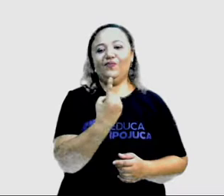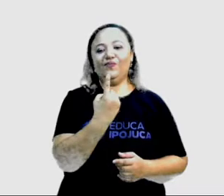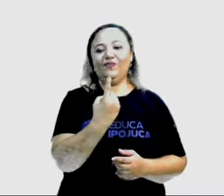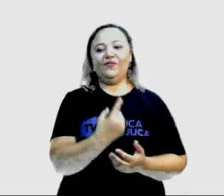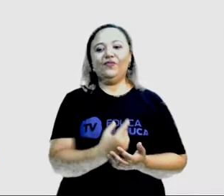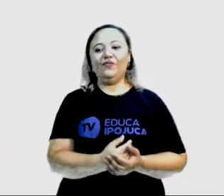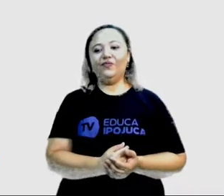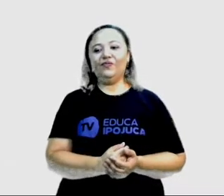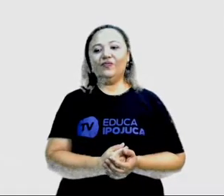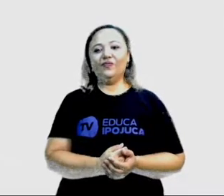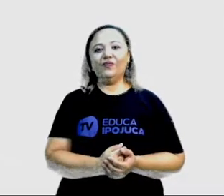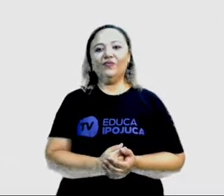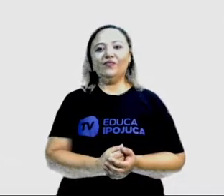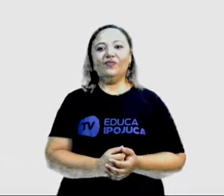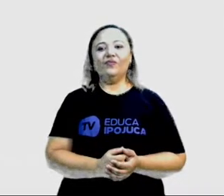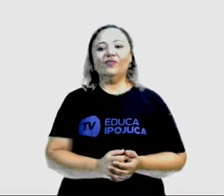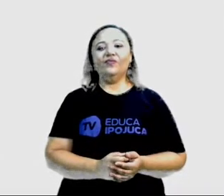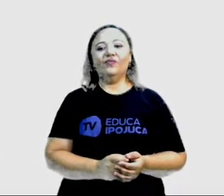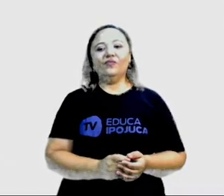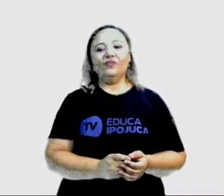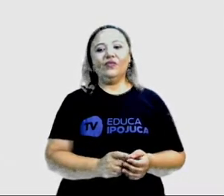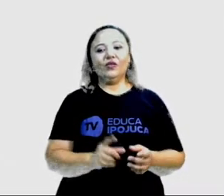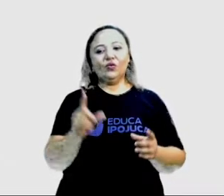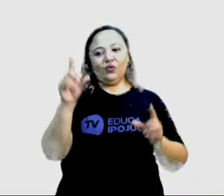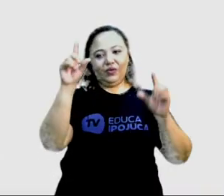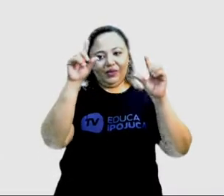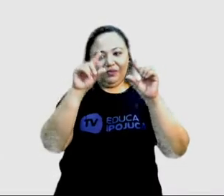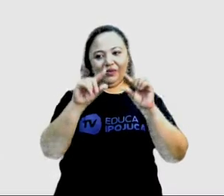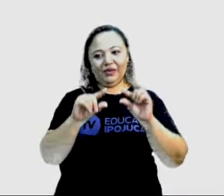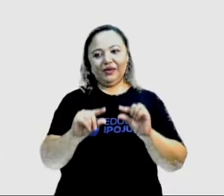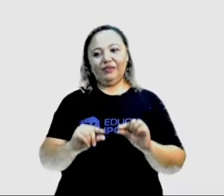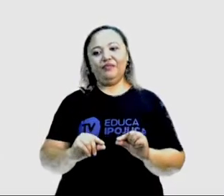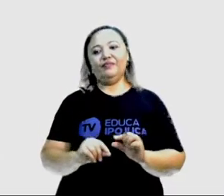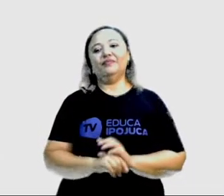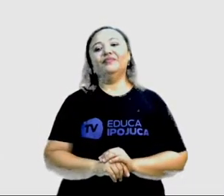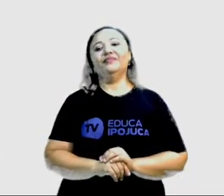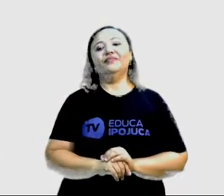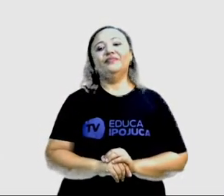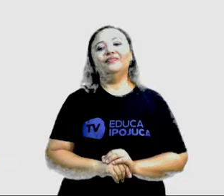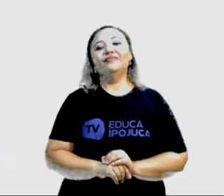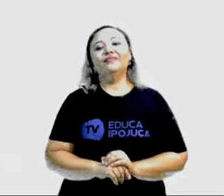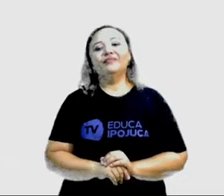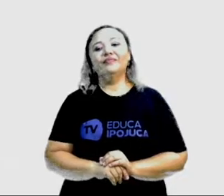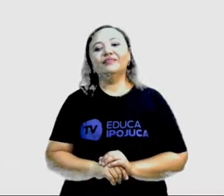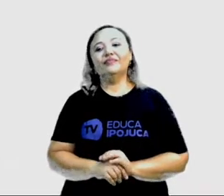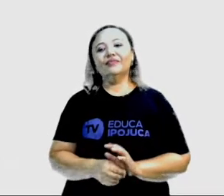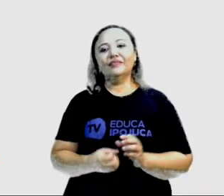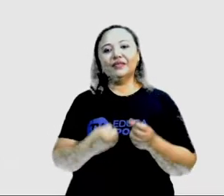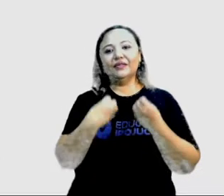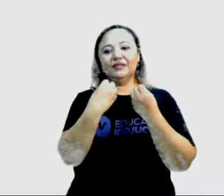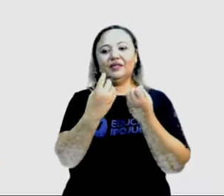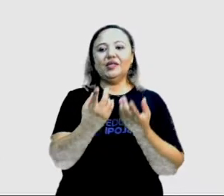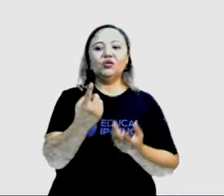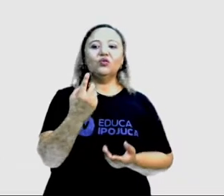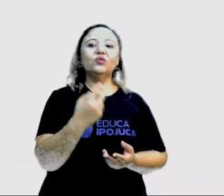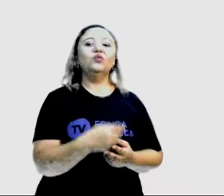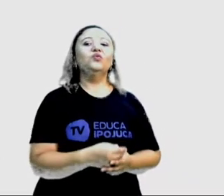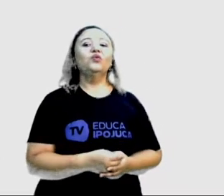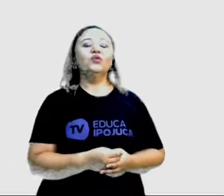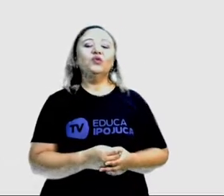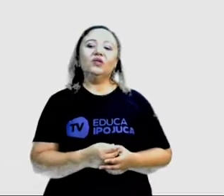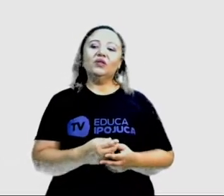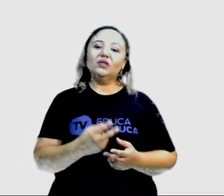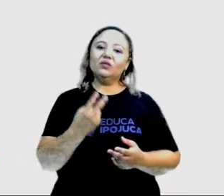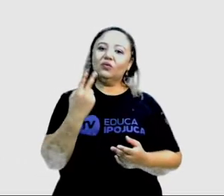que subtrair, diminuir, tá? Então, ele tinha 3, deu 2, resolveu dar